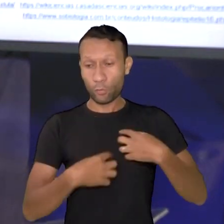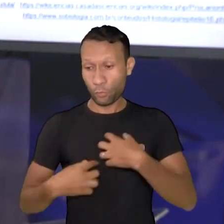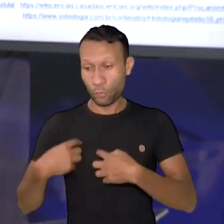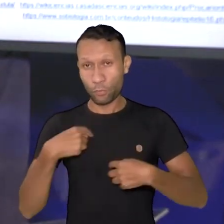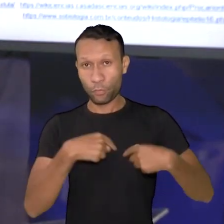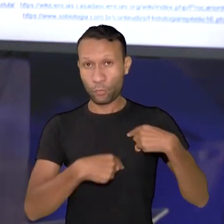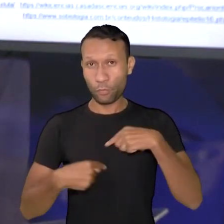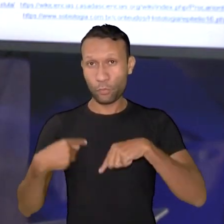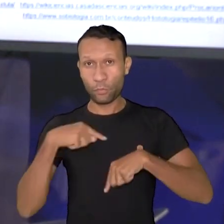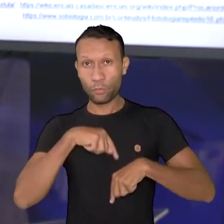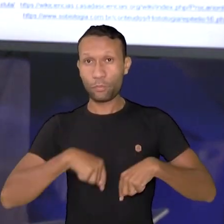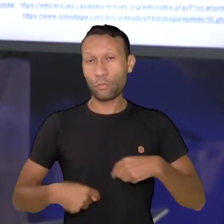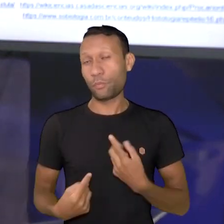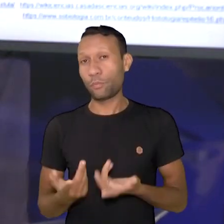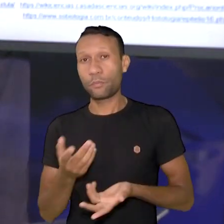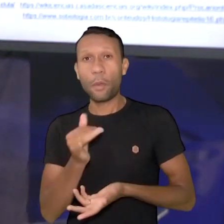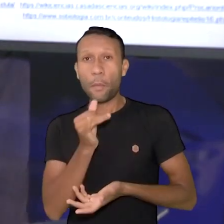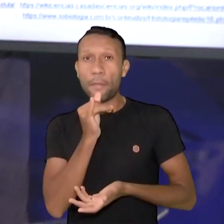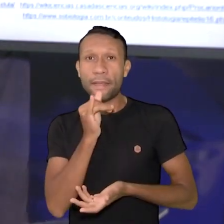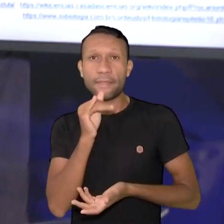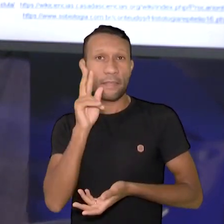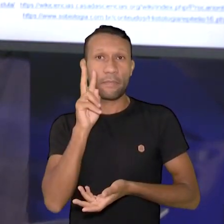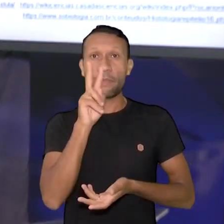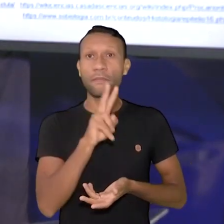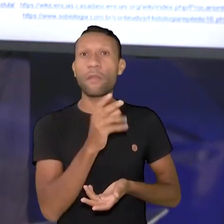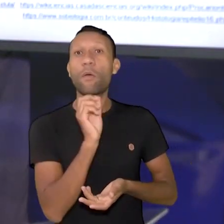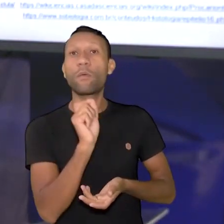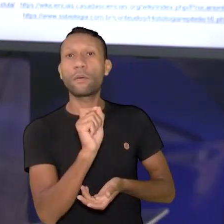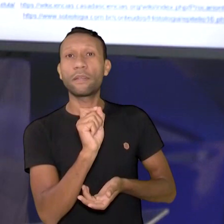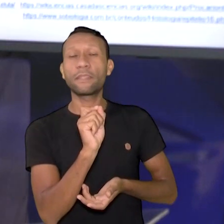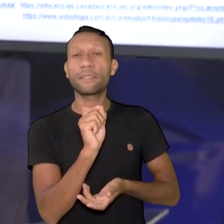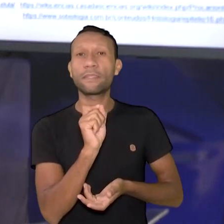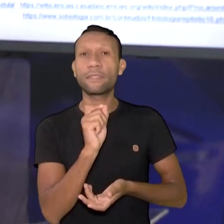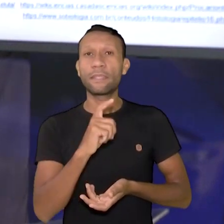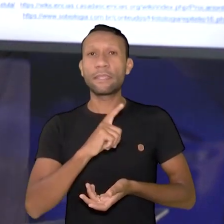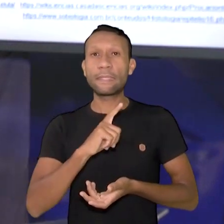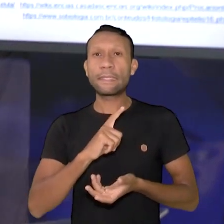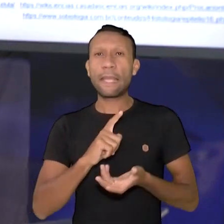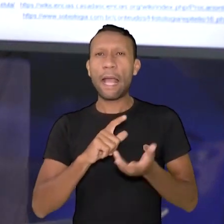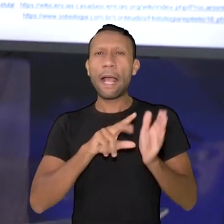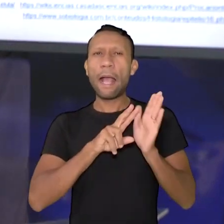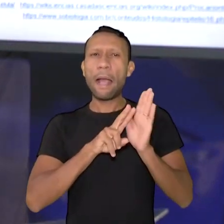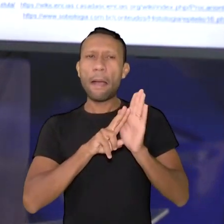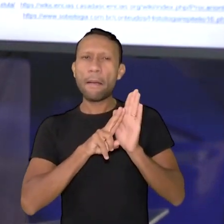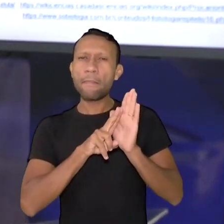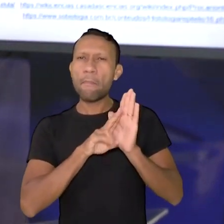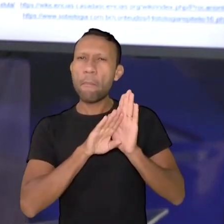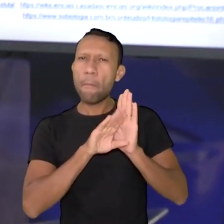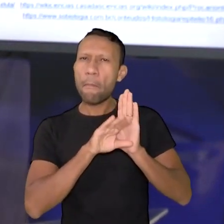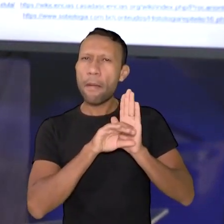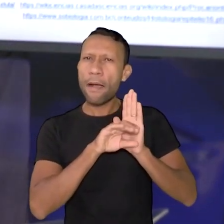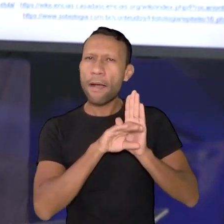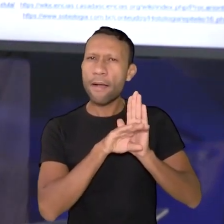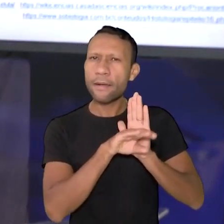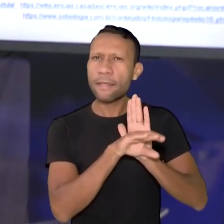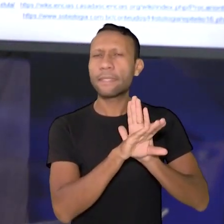aqui, tá? Um exemplo que a gente consegue perceber, ó, dos procariontes eu tenho as bactérias,